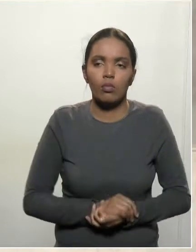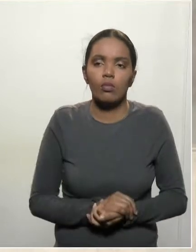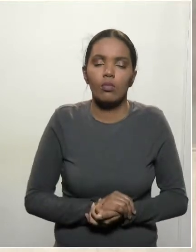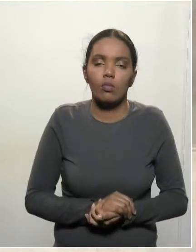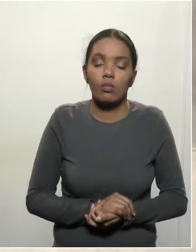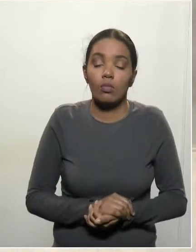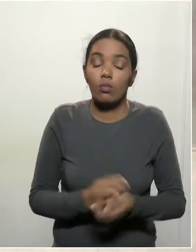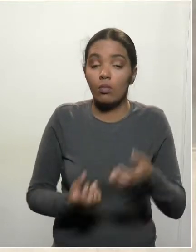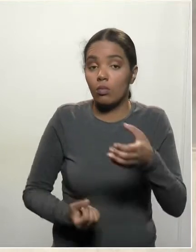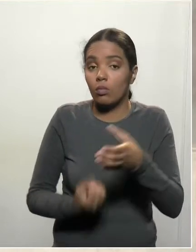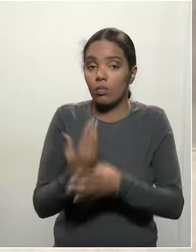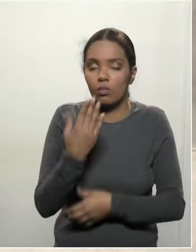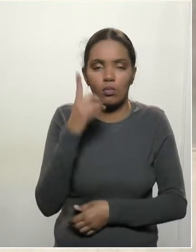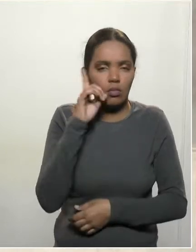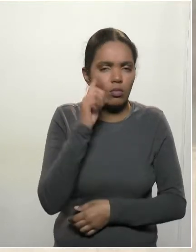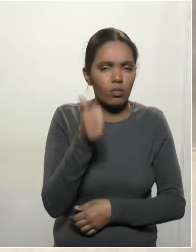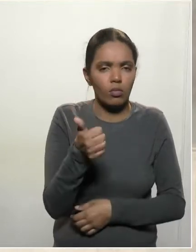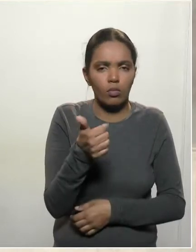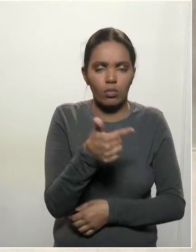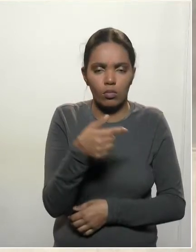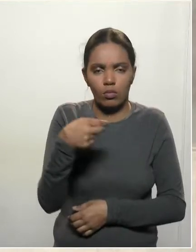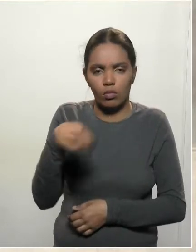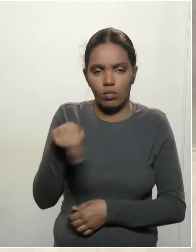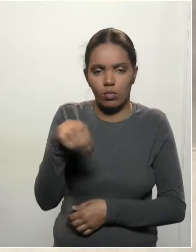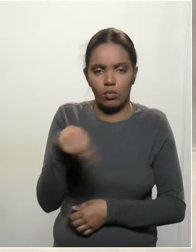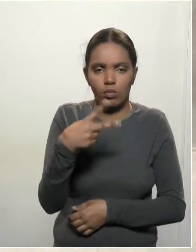foi inaugurada em 12 de novembro de